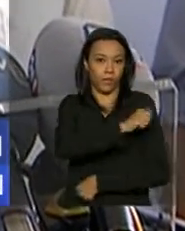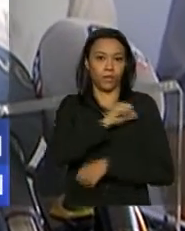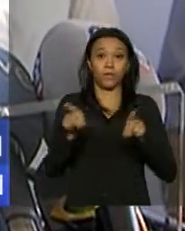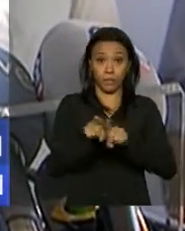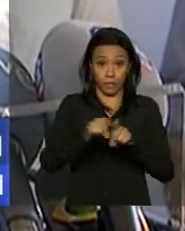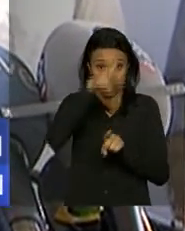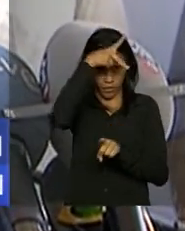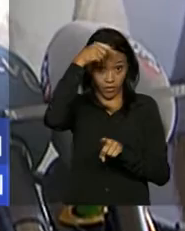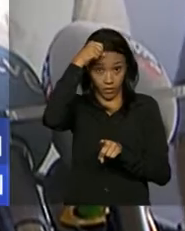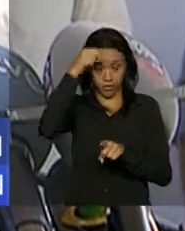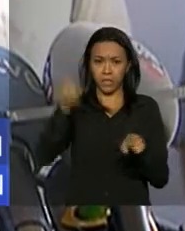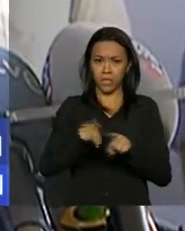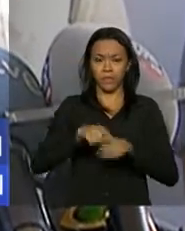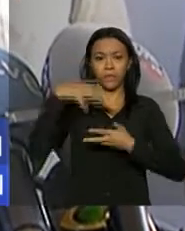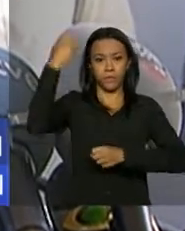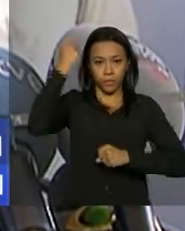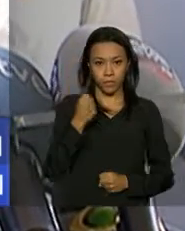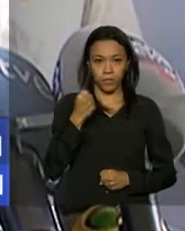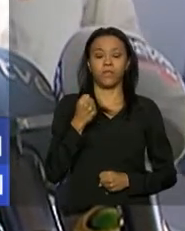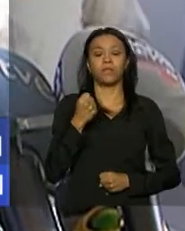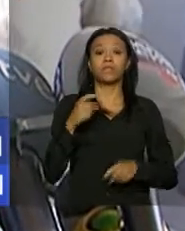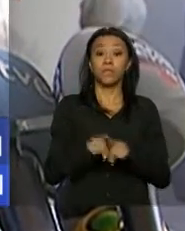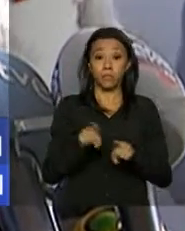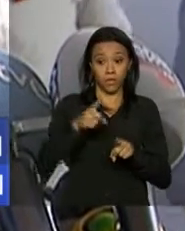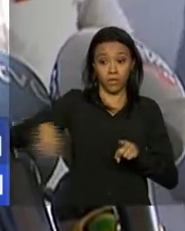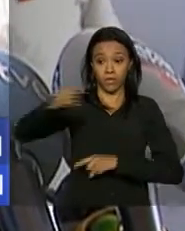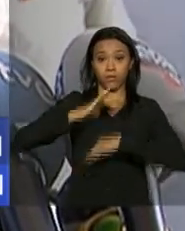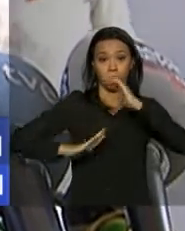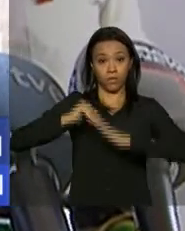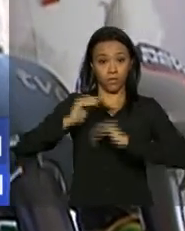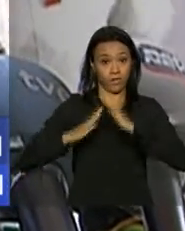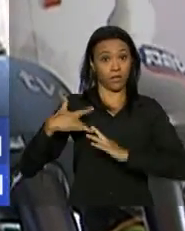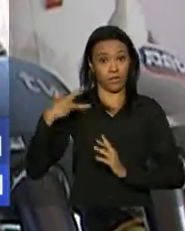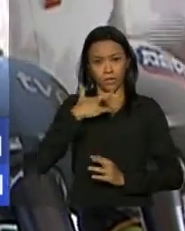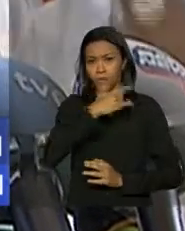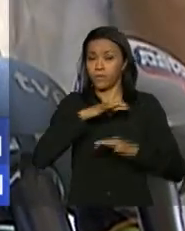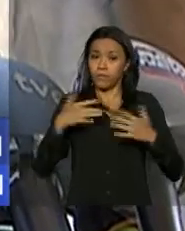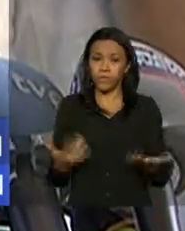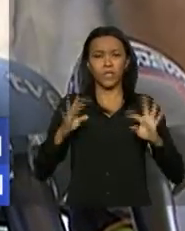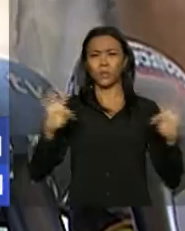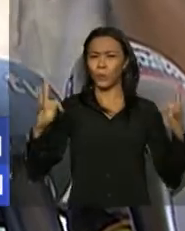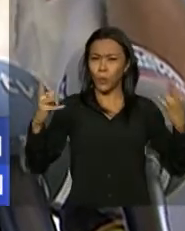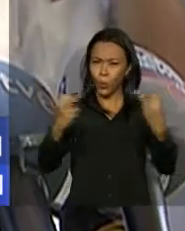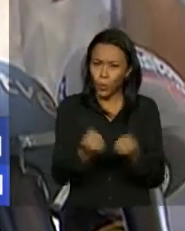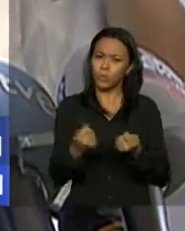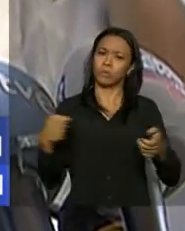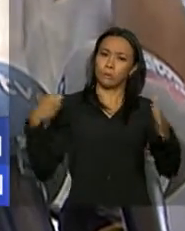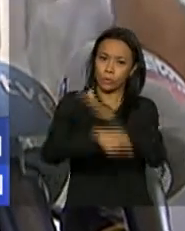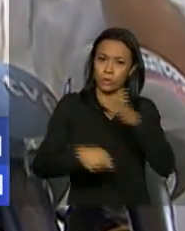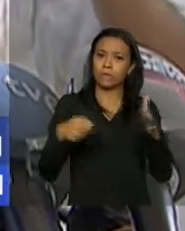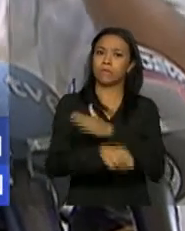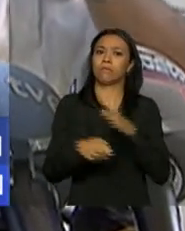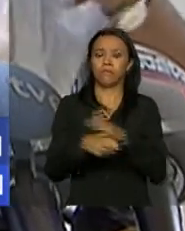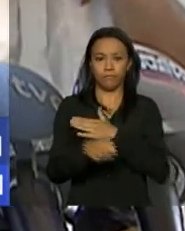e as Forças Armadas, os agentes de saúde, enfim, todos mobilizados nessa